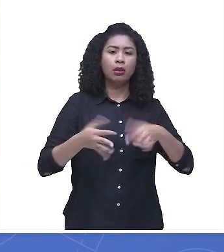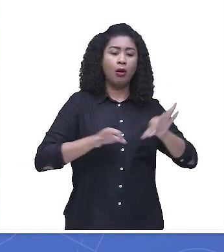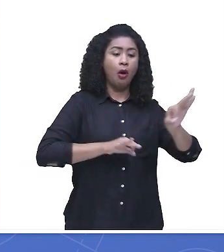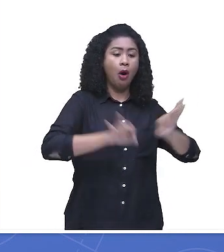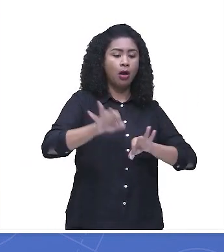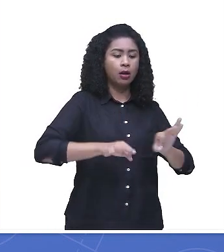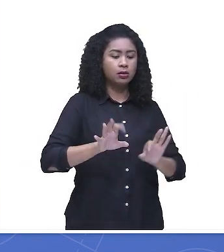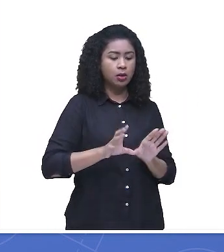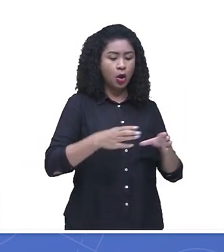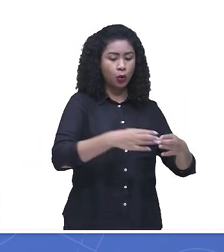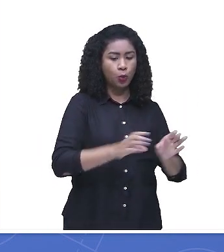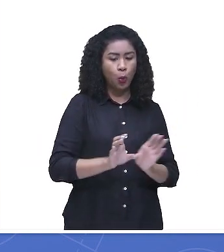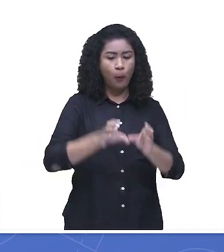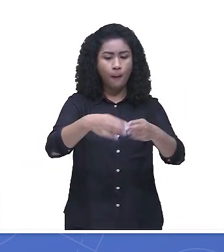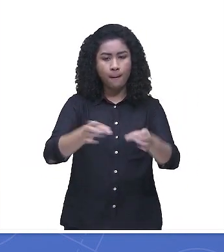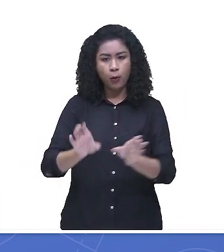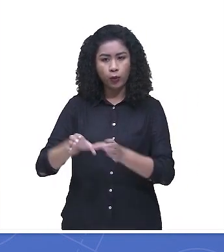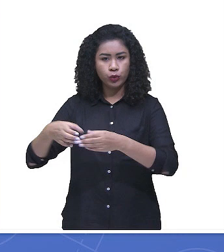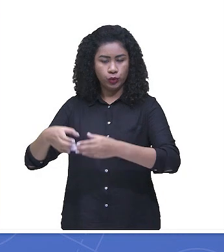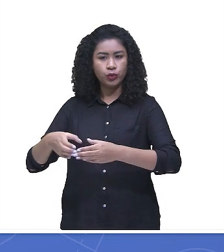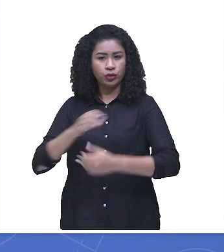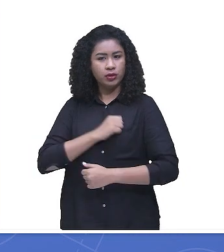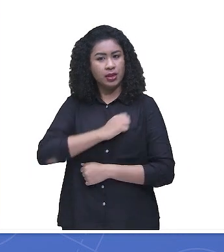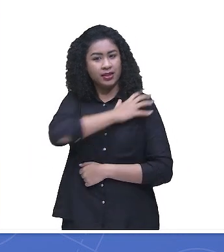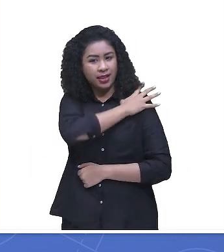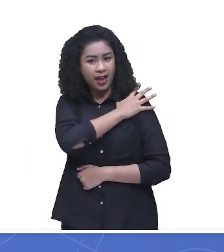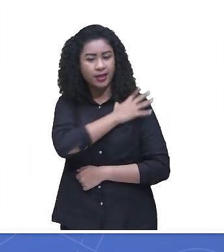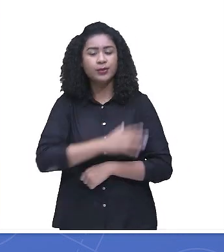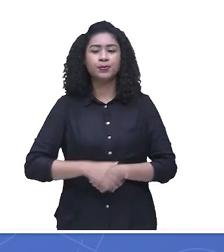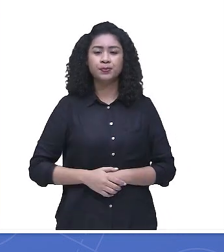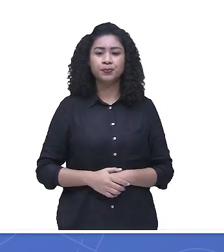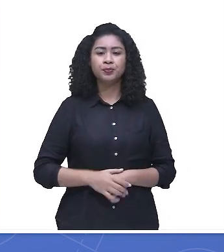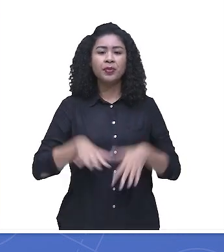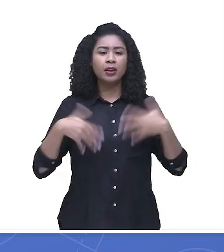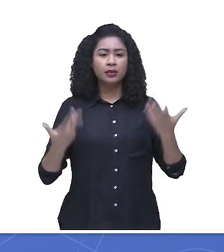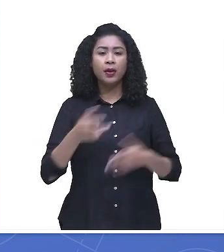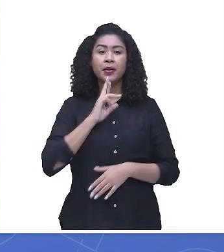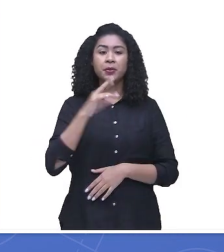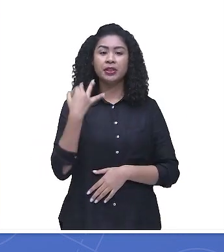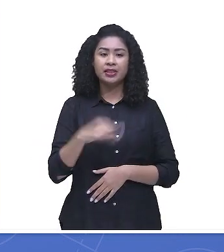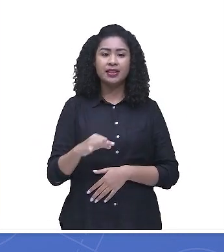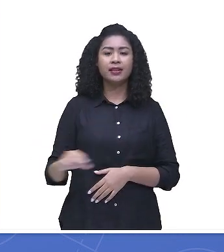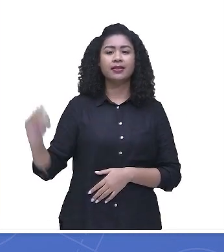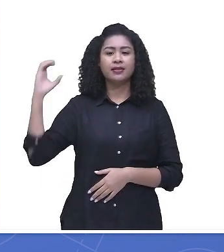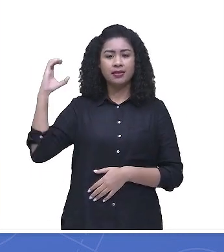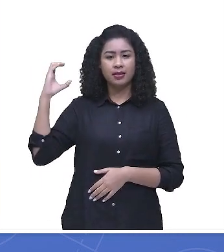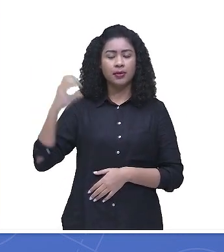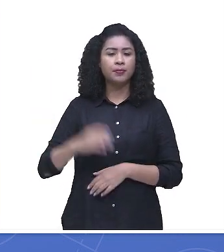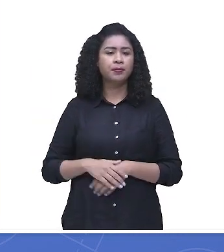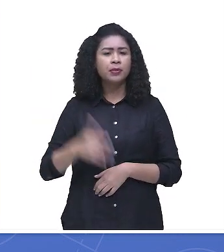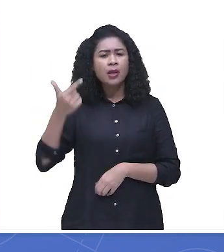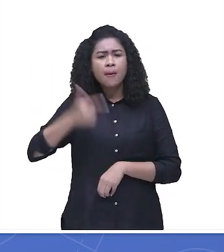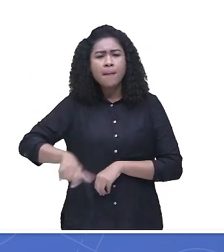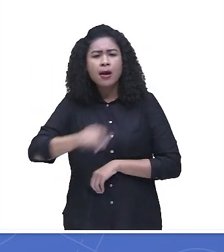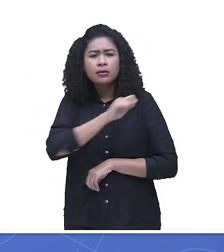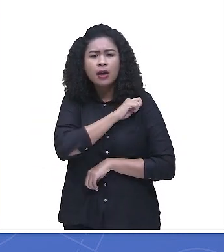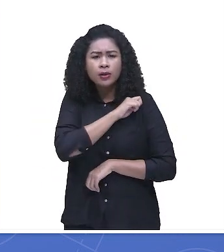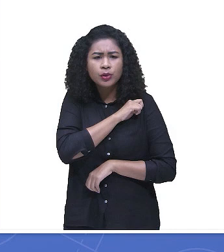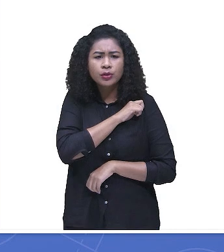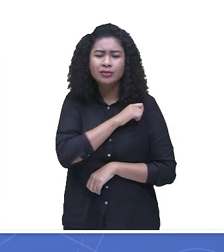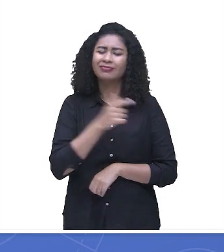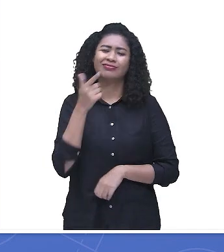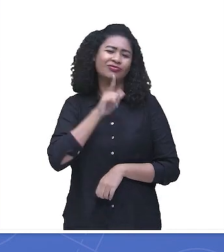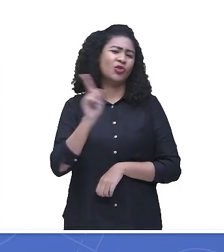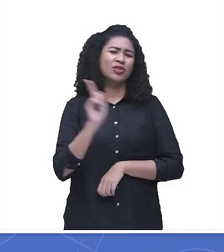grupos especializados. Tá? Então, a alternativa correta é a letra C. Eu parei no Kennedy, né? Não dá tempo de citar